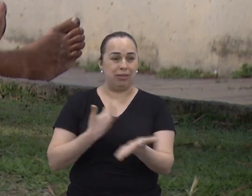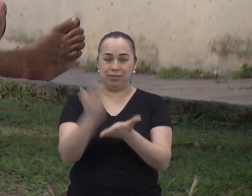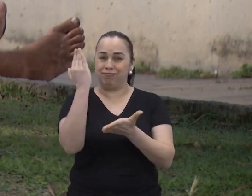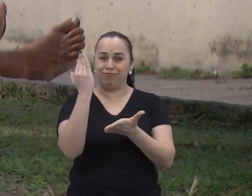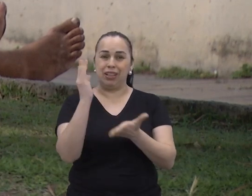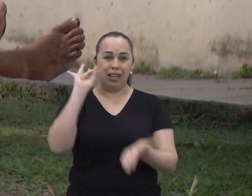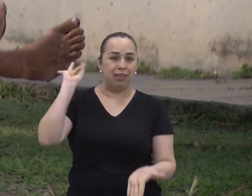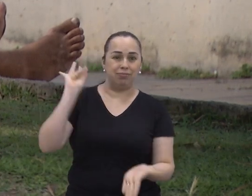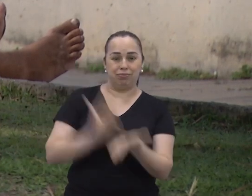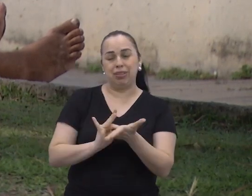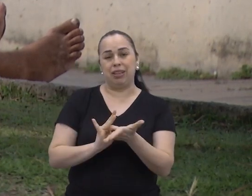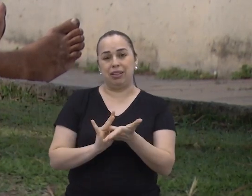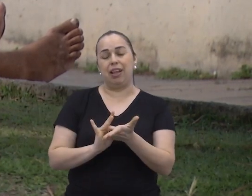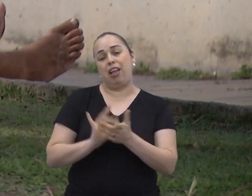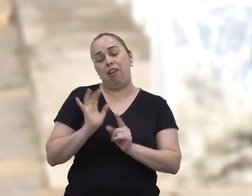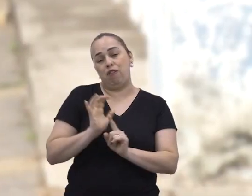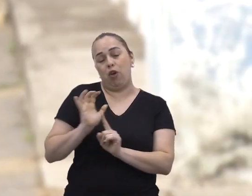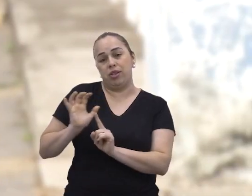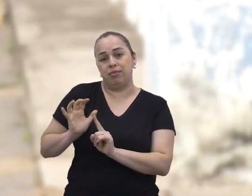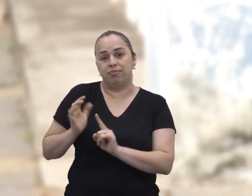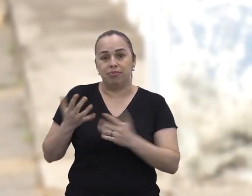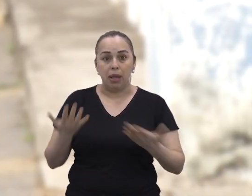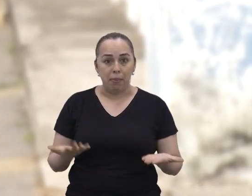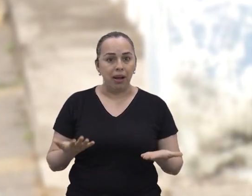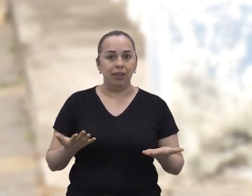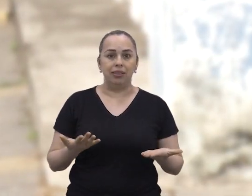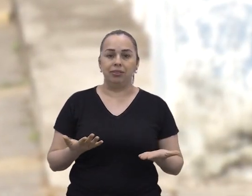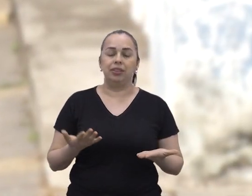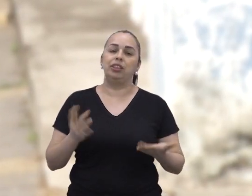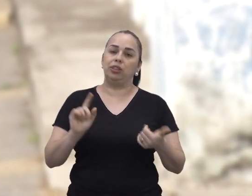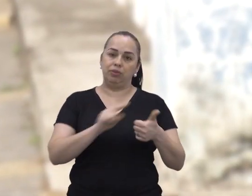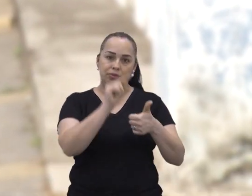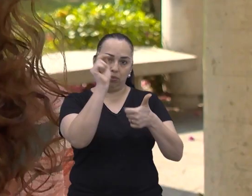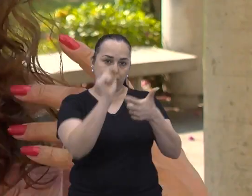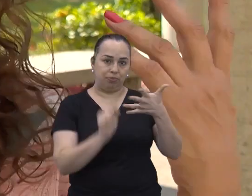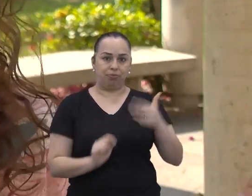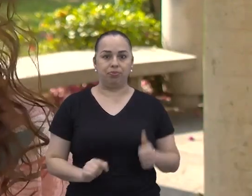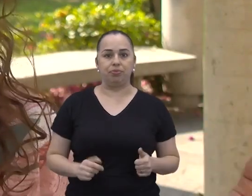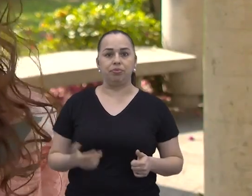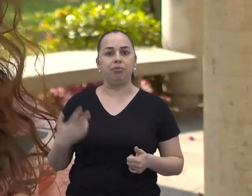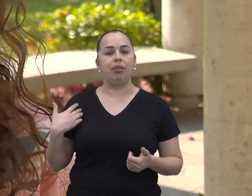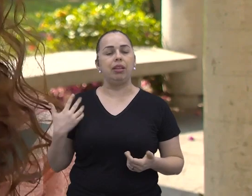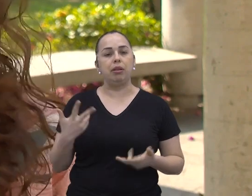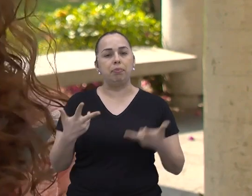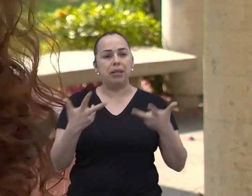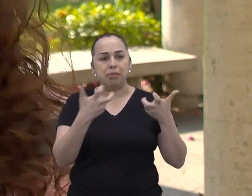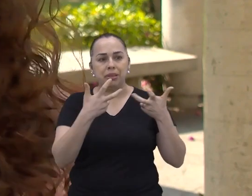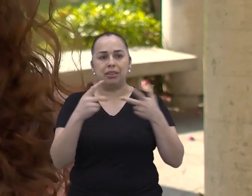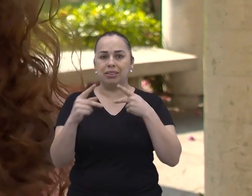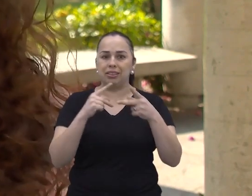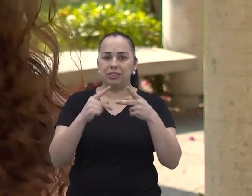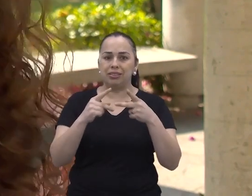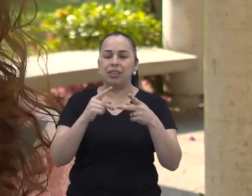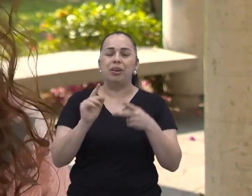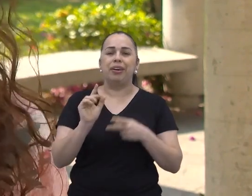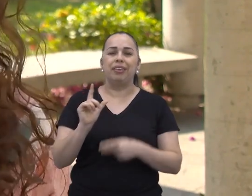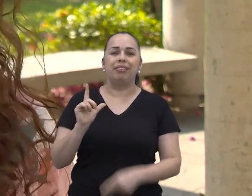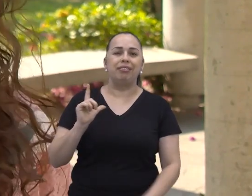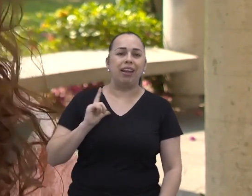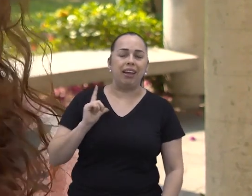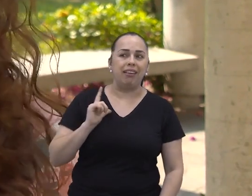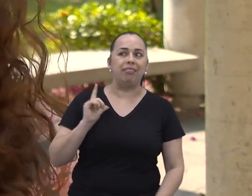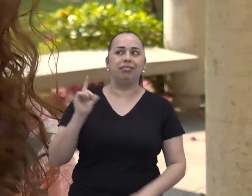dos fatores que contribuiu para essa realidade, mas não foi o único. Essa visão de que São José dos Campos é uma cidade que vai